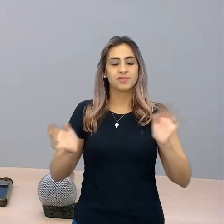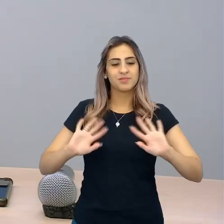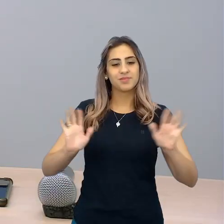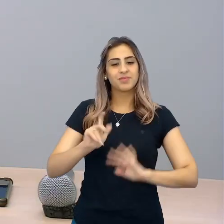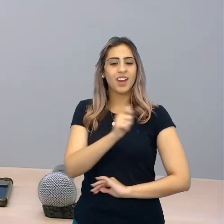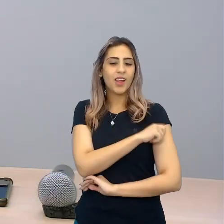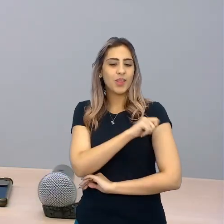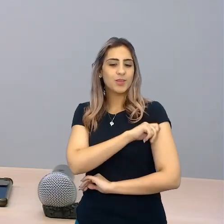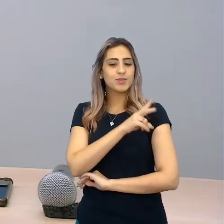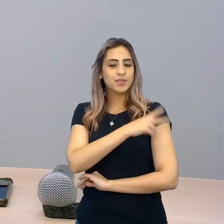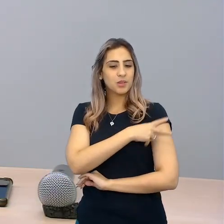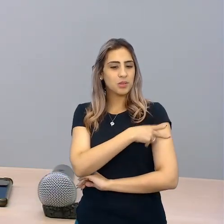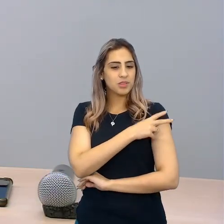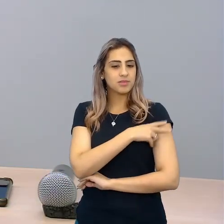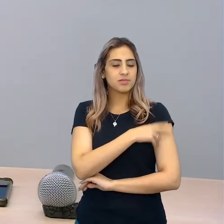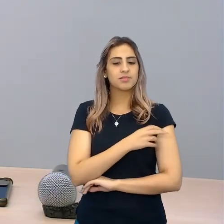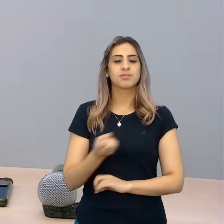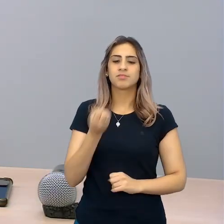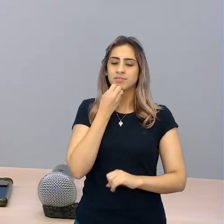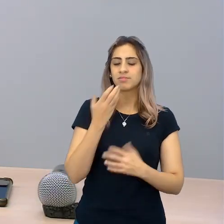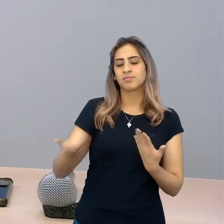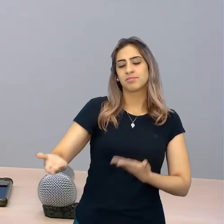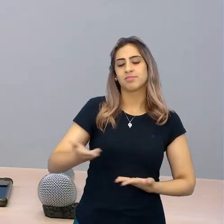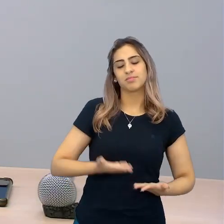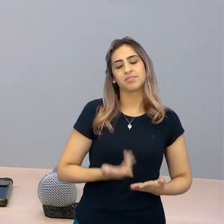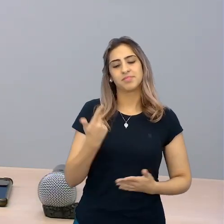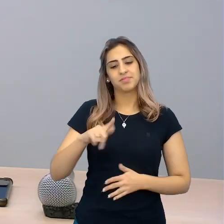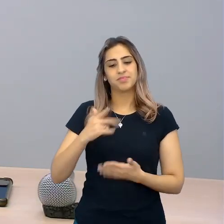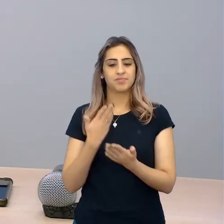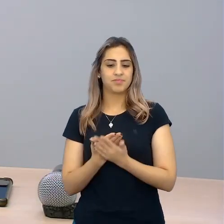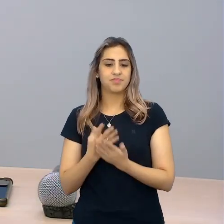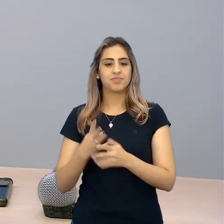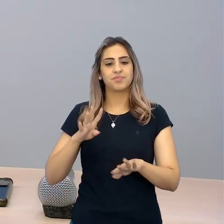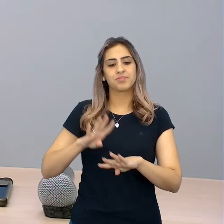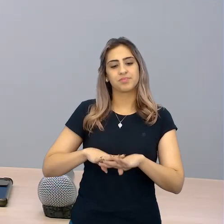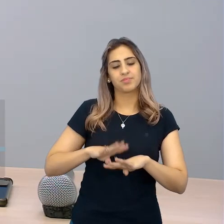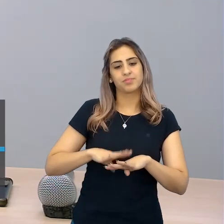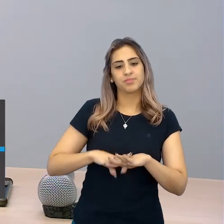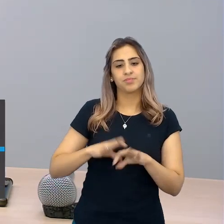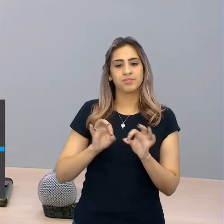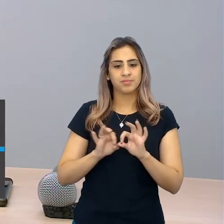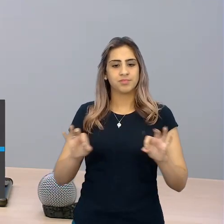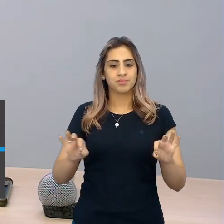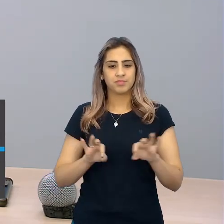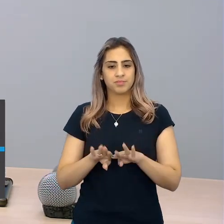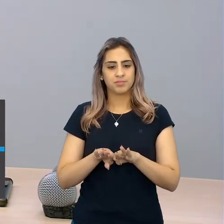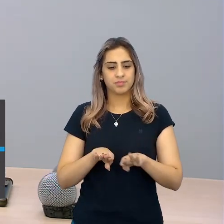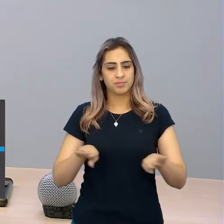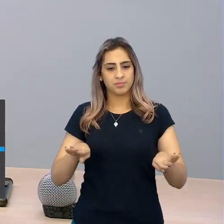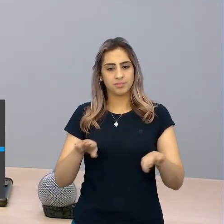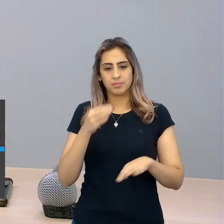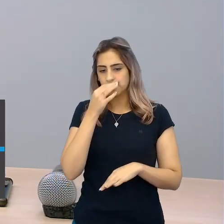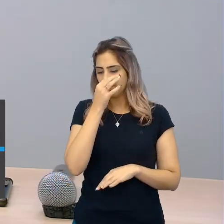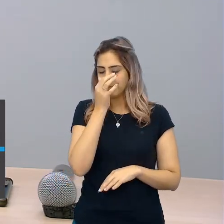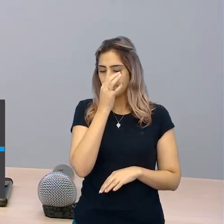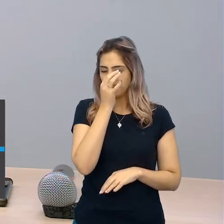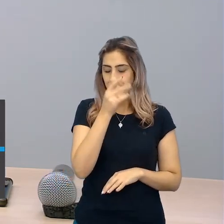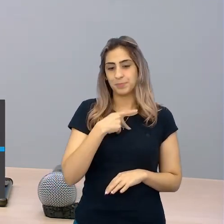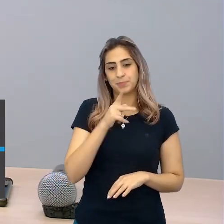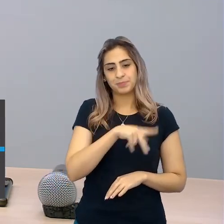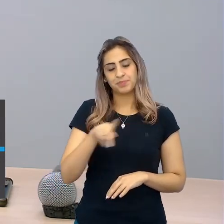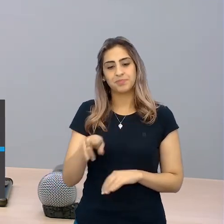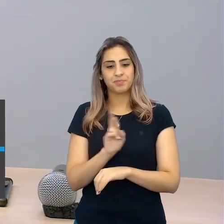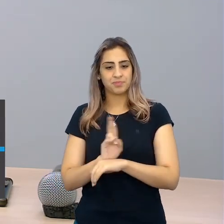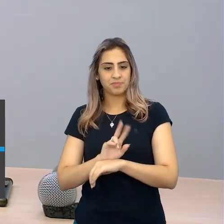Olá, estudantes da segunda série do ensino médio. Sejam todos bem-vindos a mais uma aula de medidas para a existência da vida. Eu sou a professora Roberta,